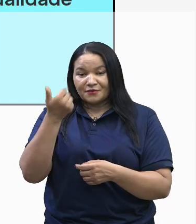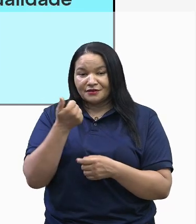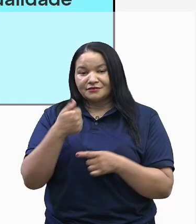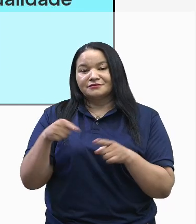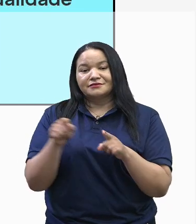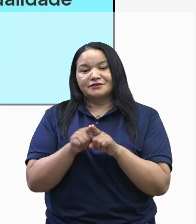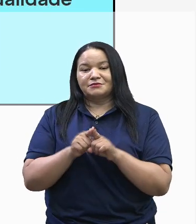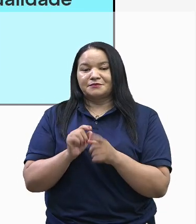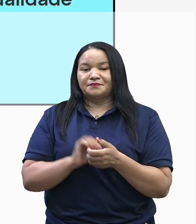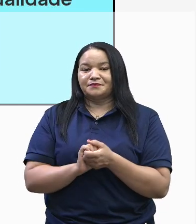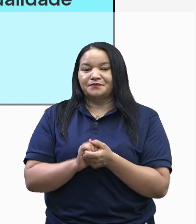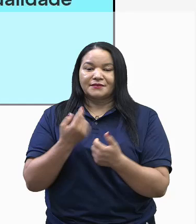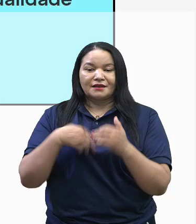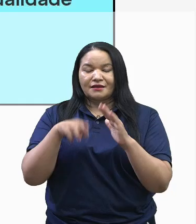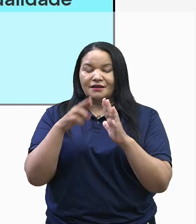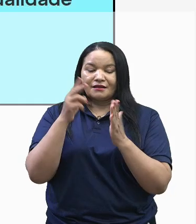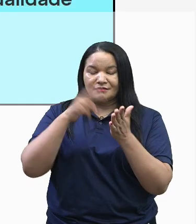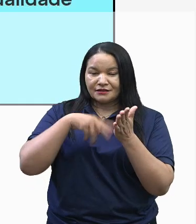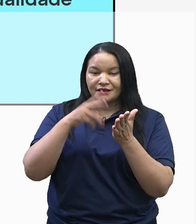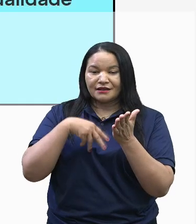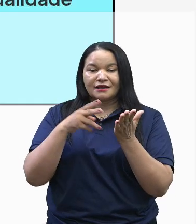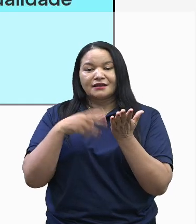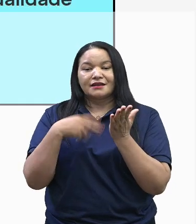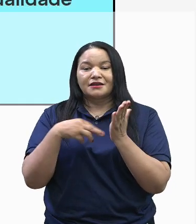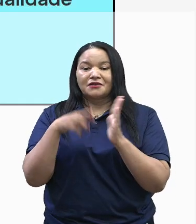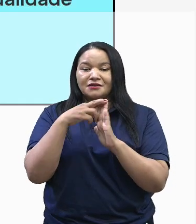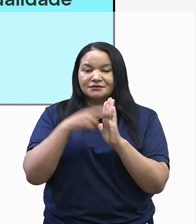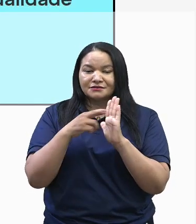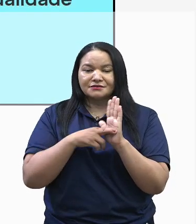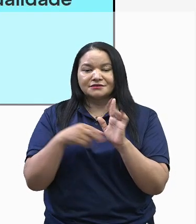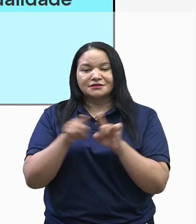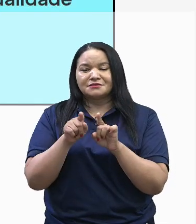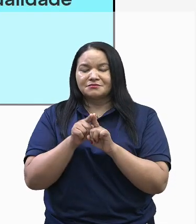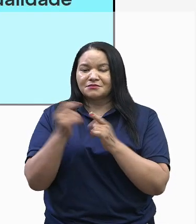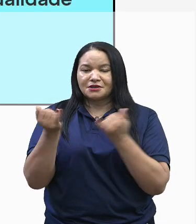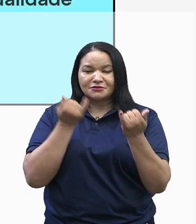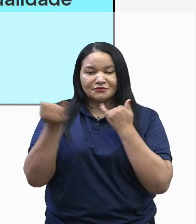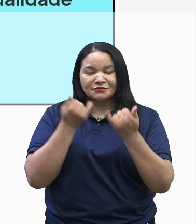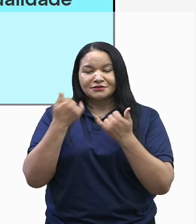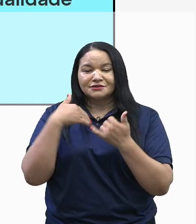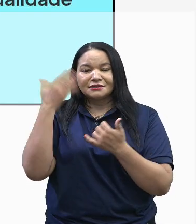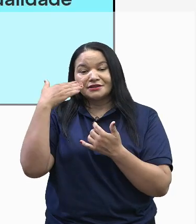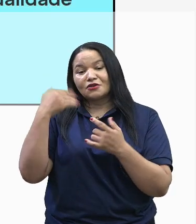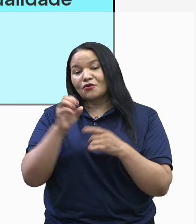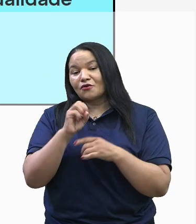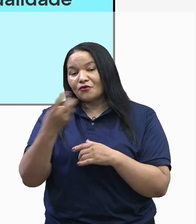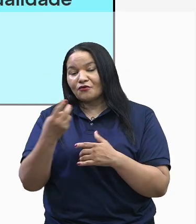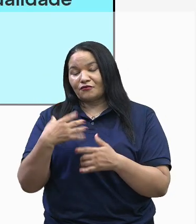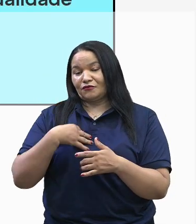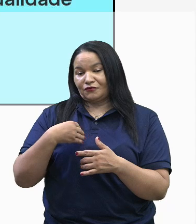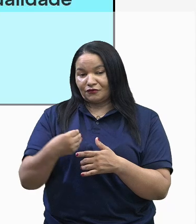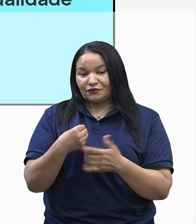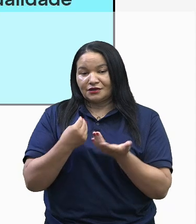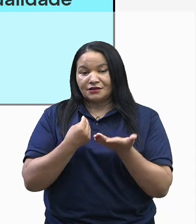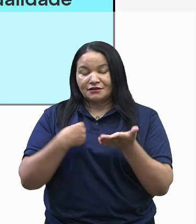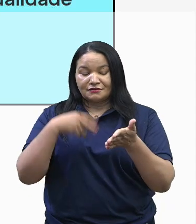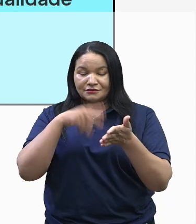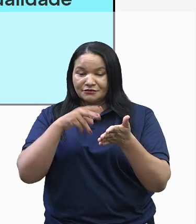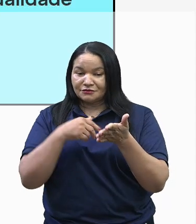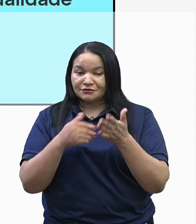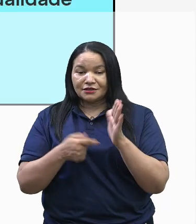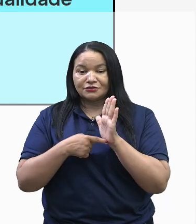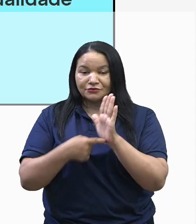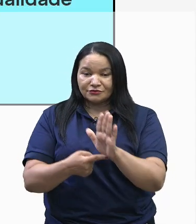ao ler uma receita, compreender uma notícia ou auxiliar os filhos nas lições escolares.